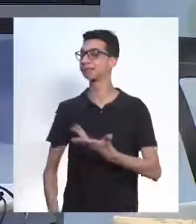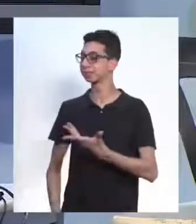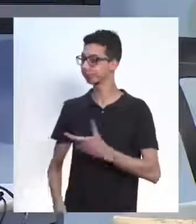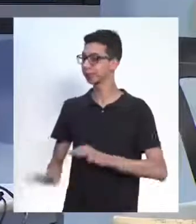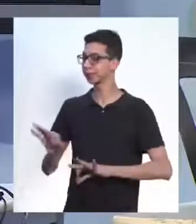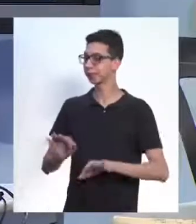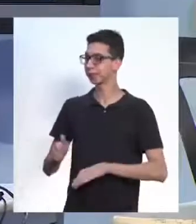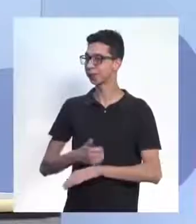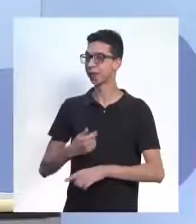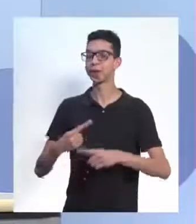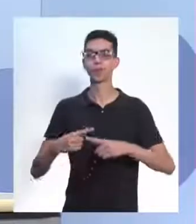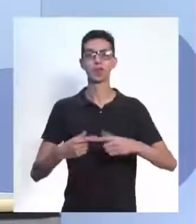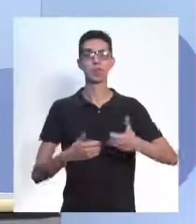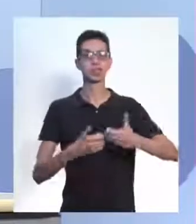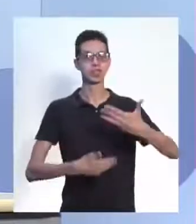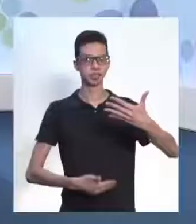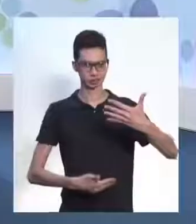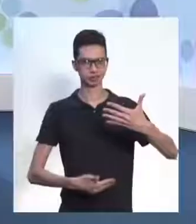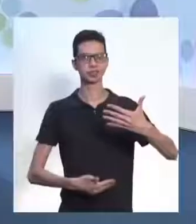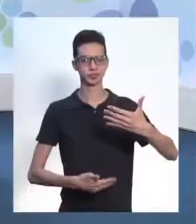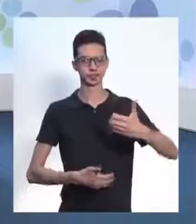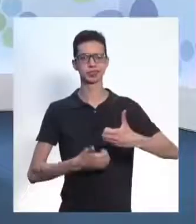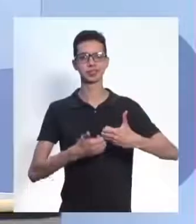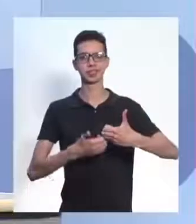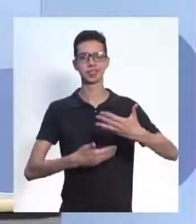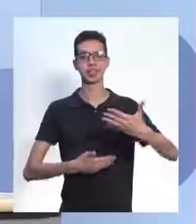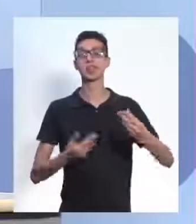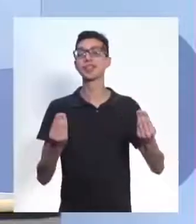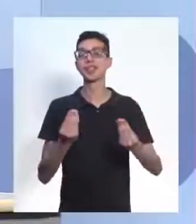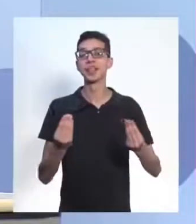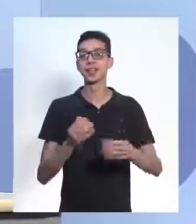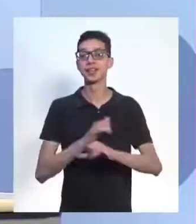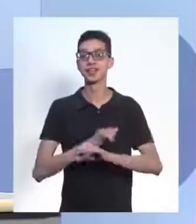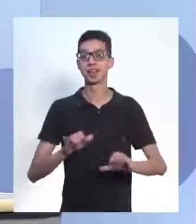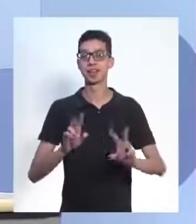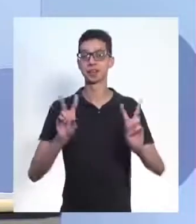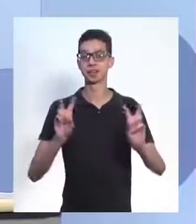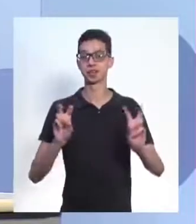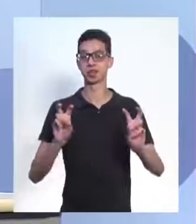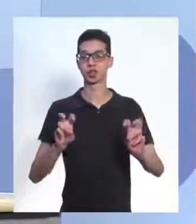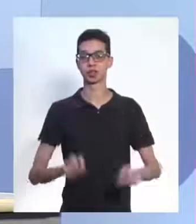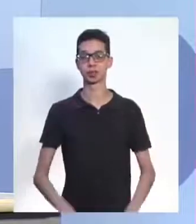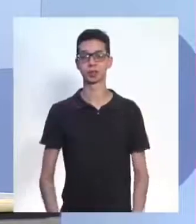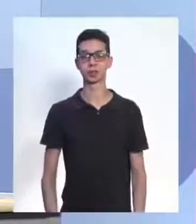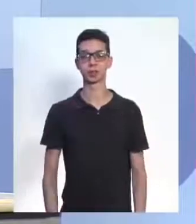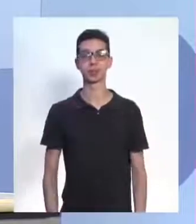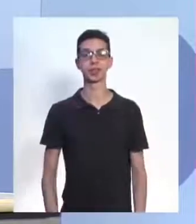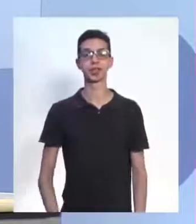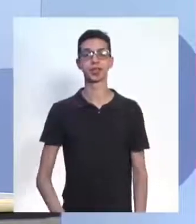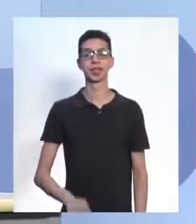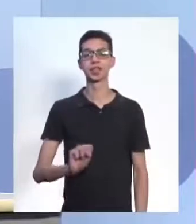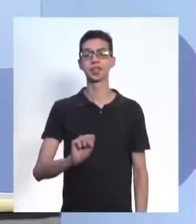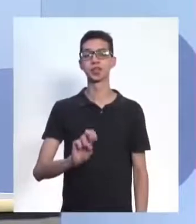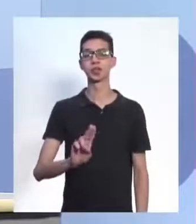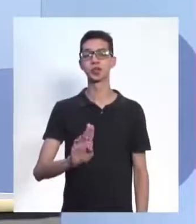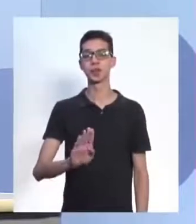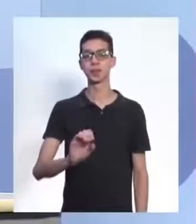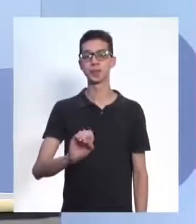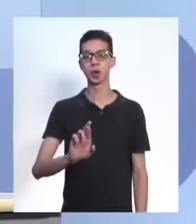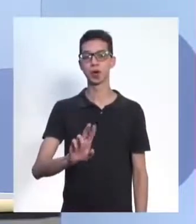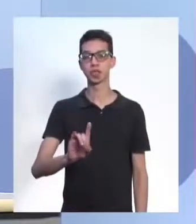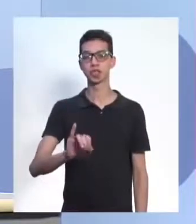vamos abrir o chat. Vamos abrir o chat para falar de relações de subordinação. Presta